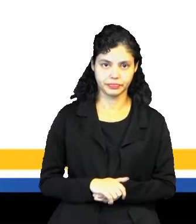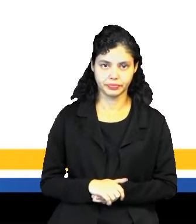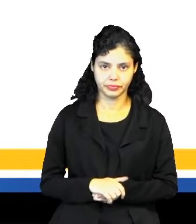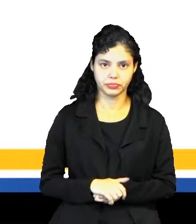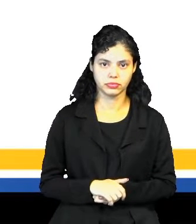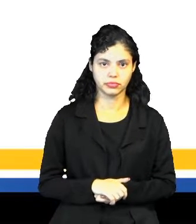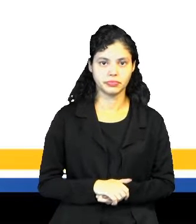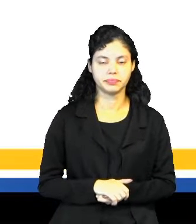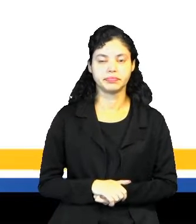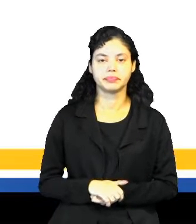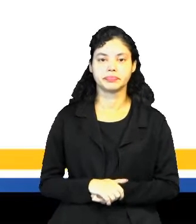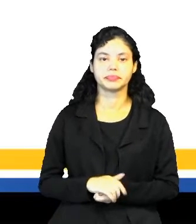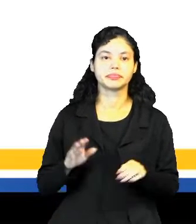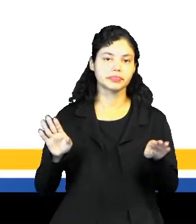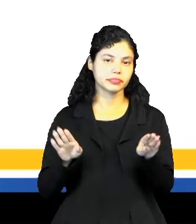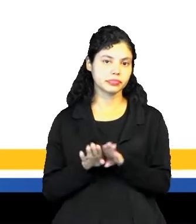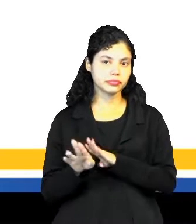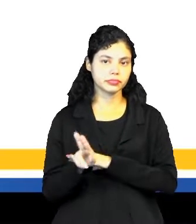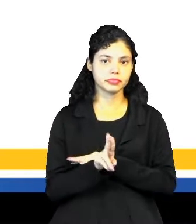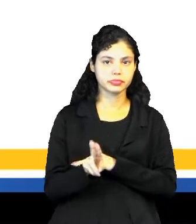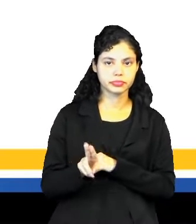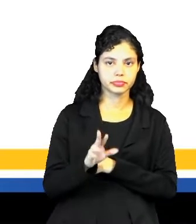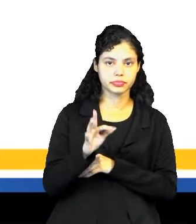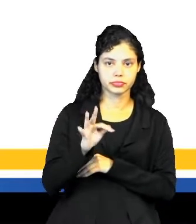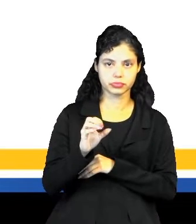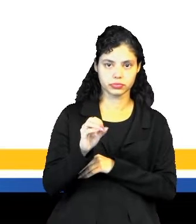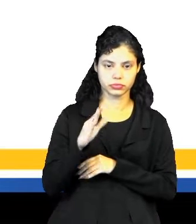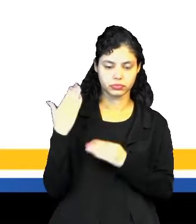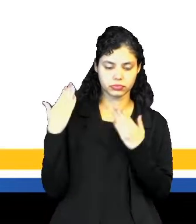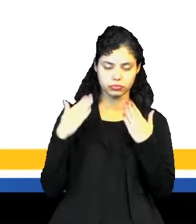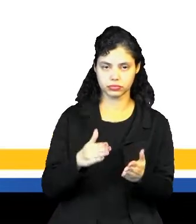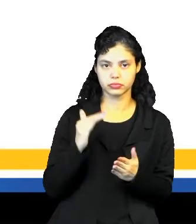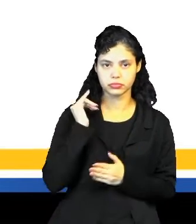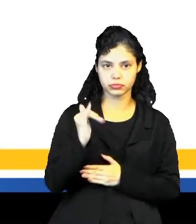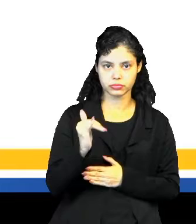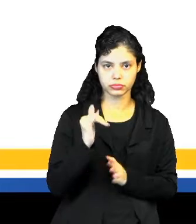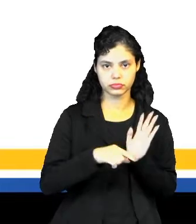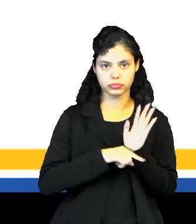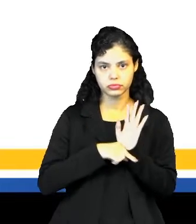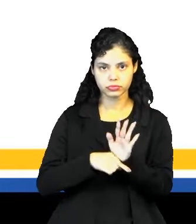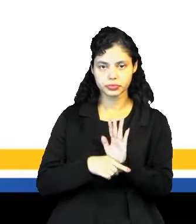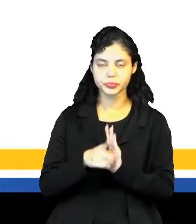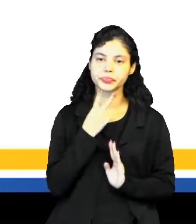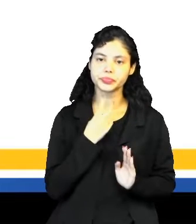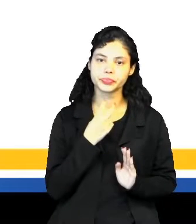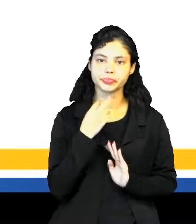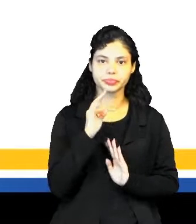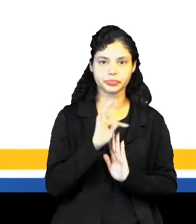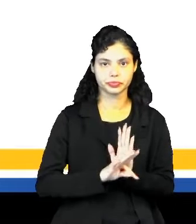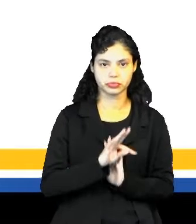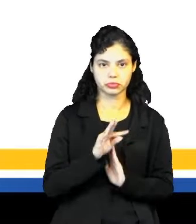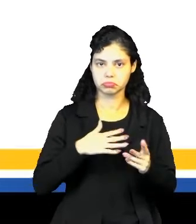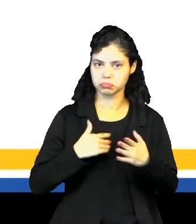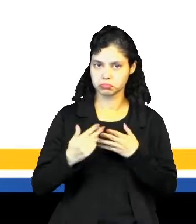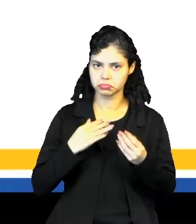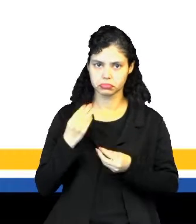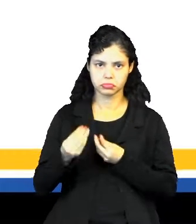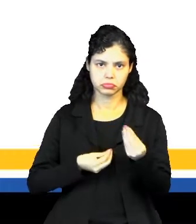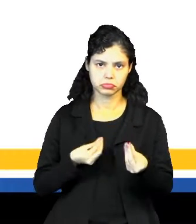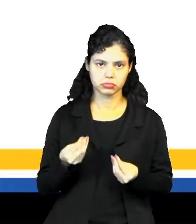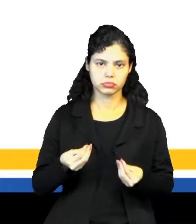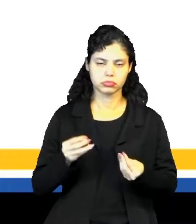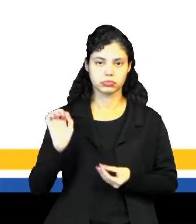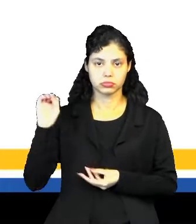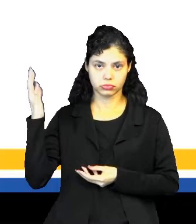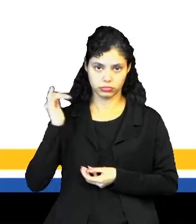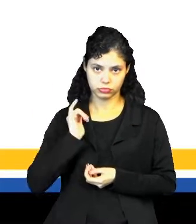Narrador. O narrador, também chamado de foco narrativo, representa a voz do texto. Dependendo de como atua na